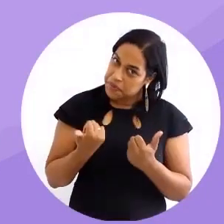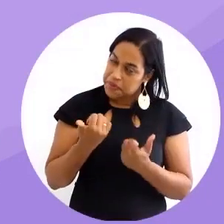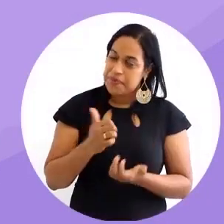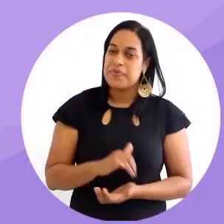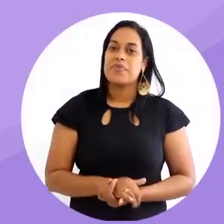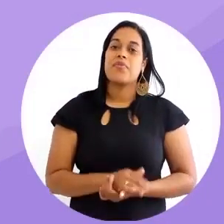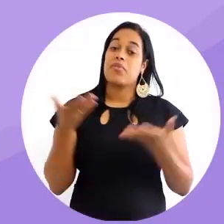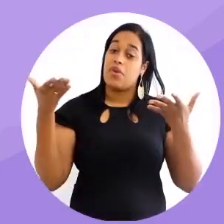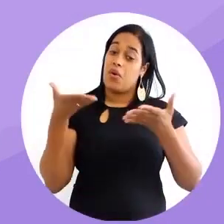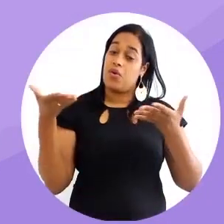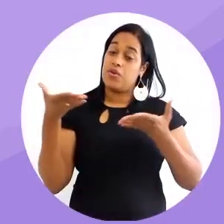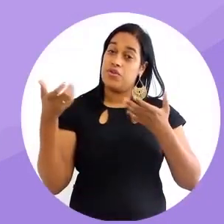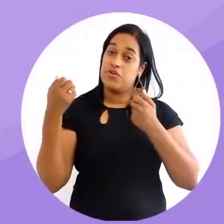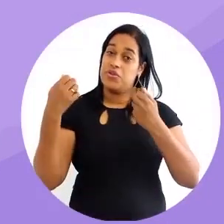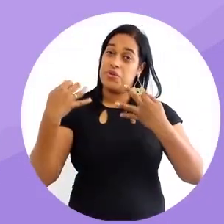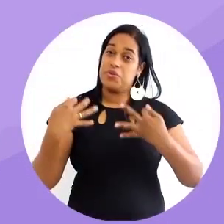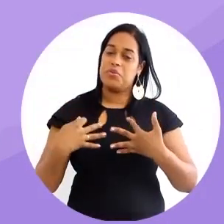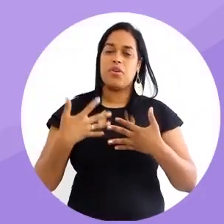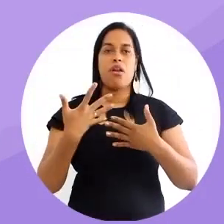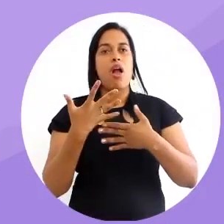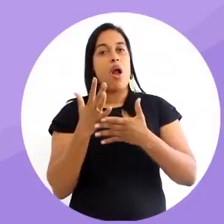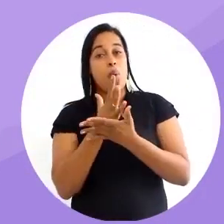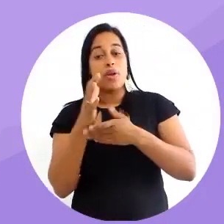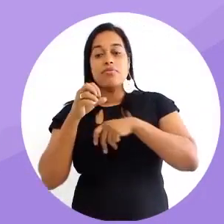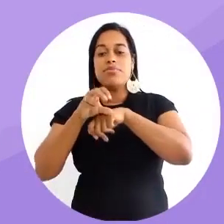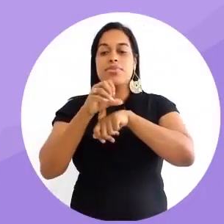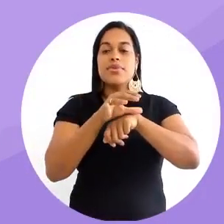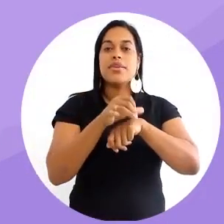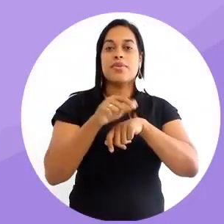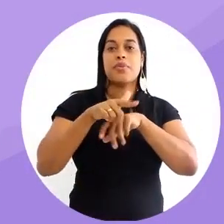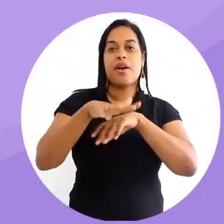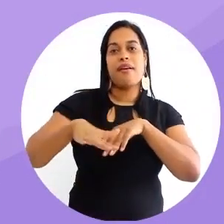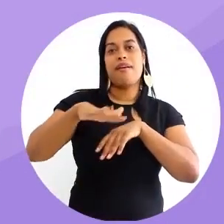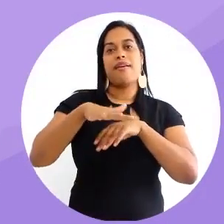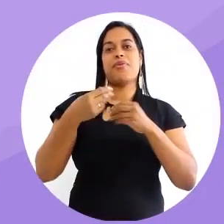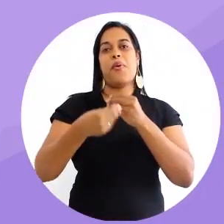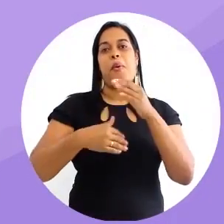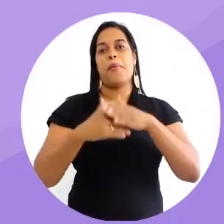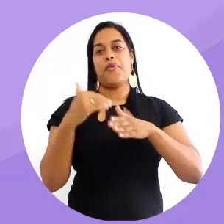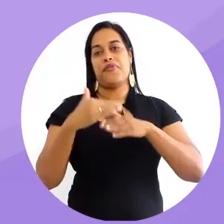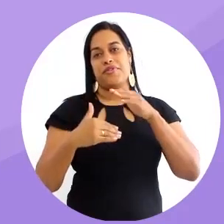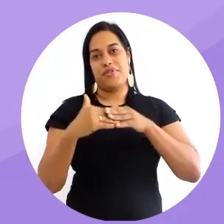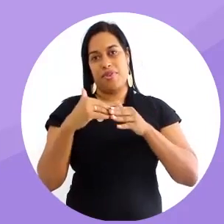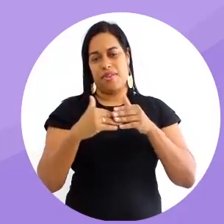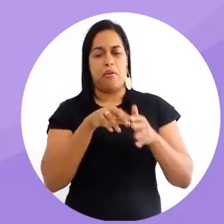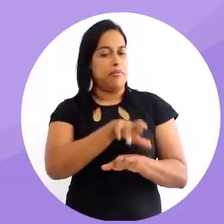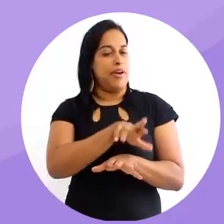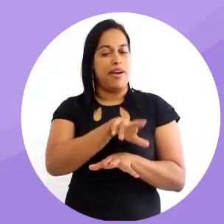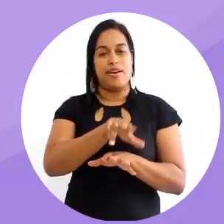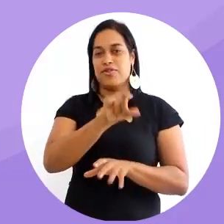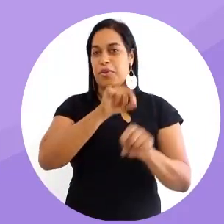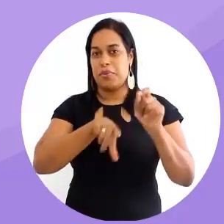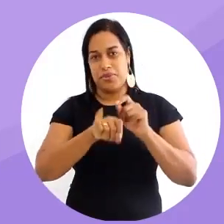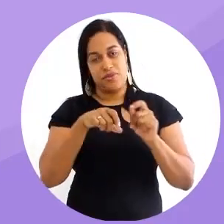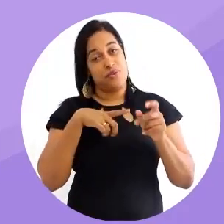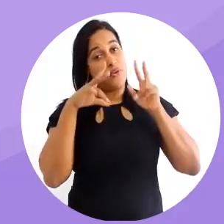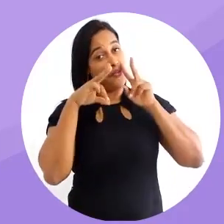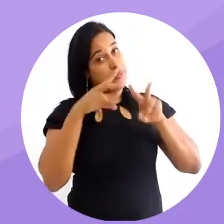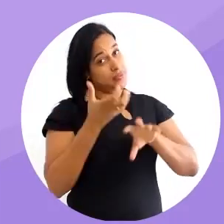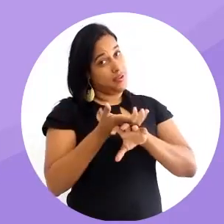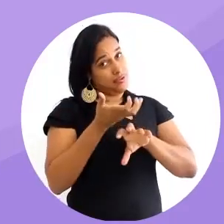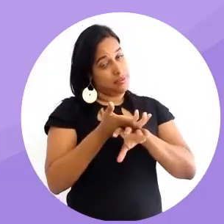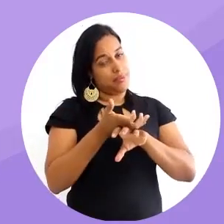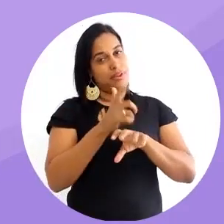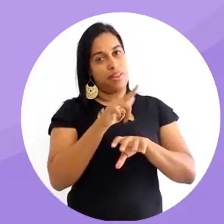Olá, tudo bom? Hoje nós vamos falar sobre dicas práticas para atuação no mercado. Diante de tantas opções que nós vimos durante